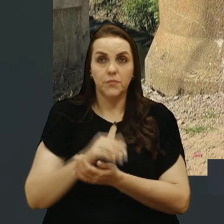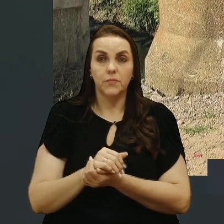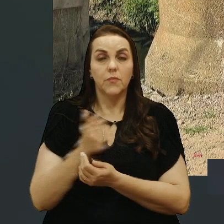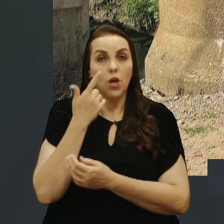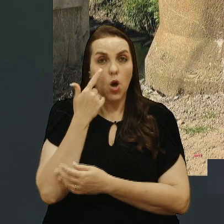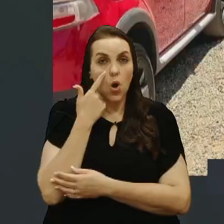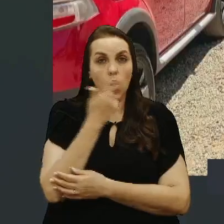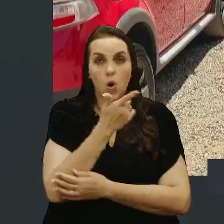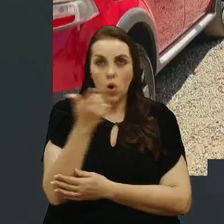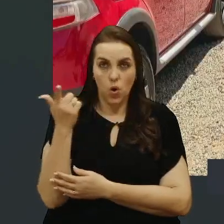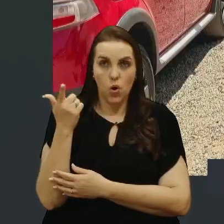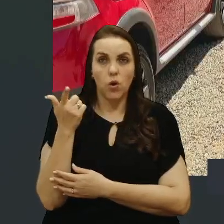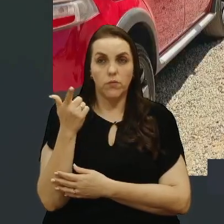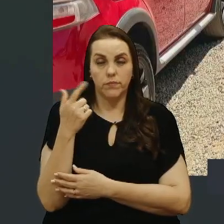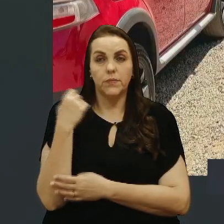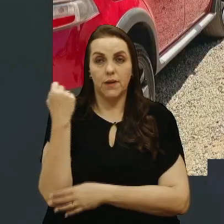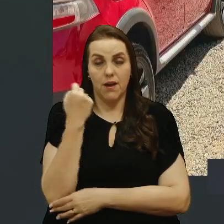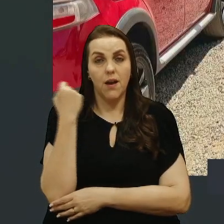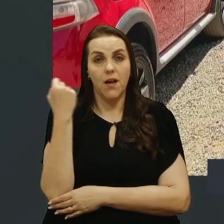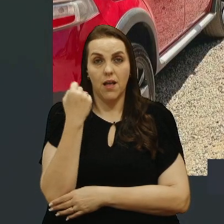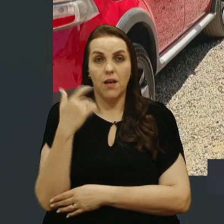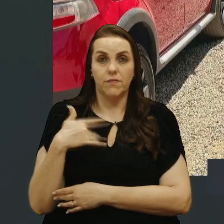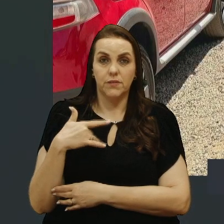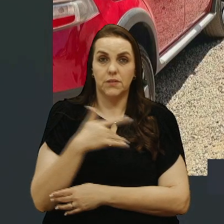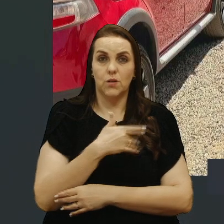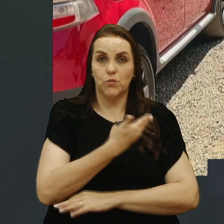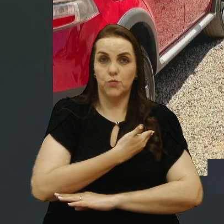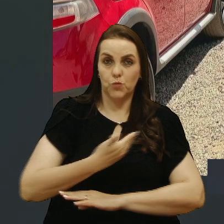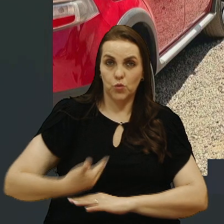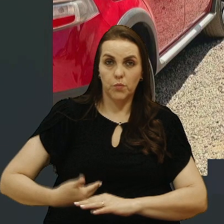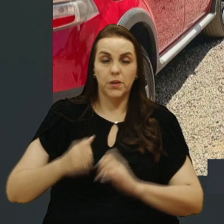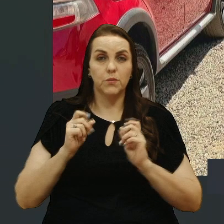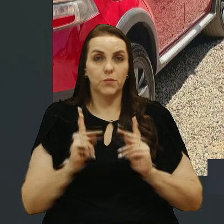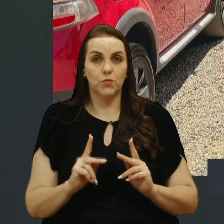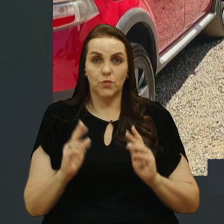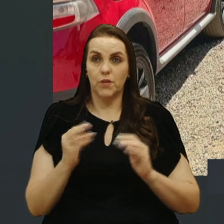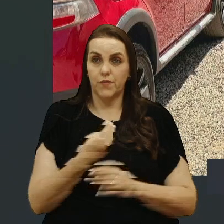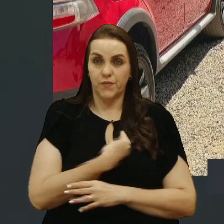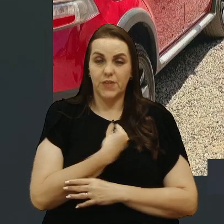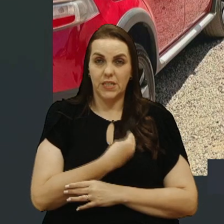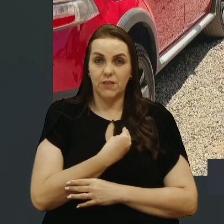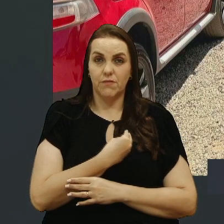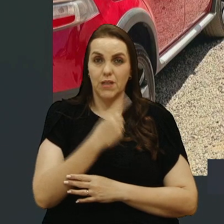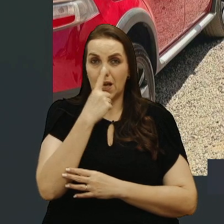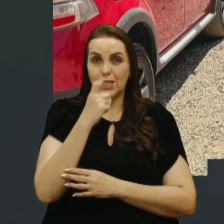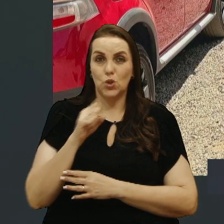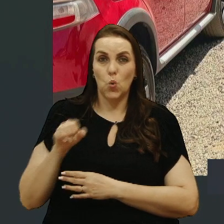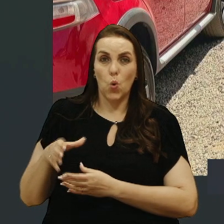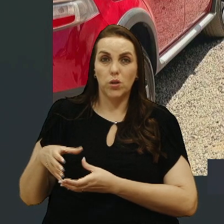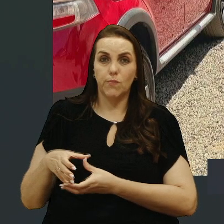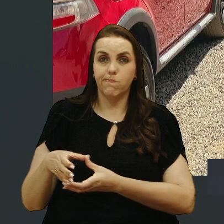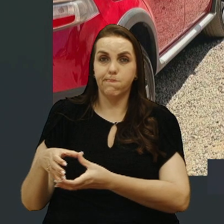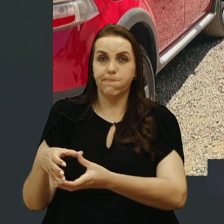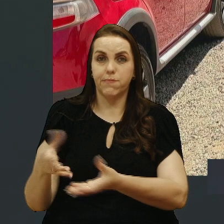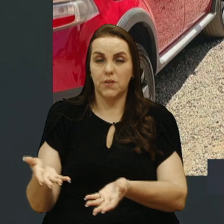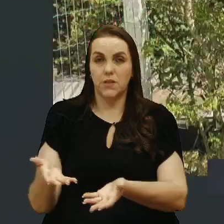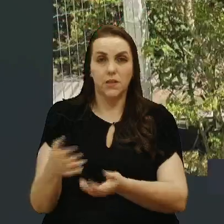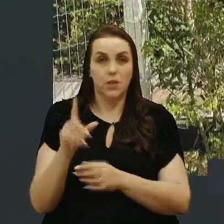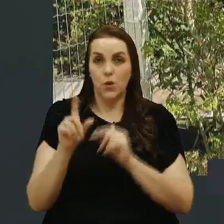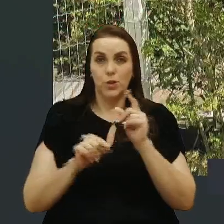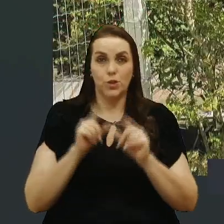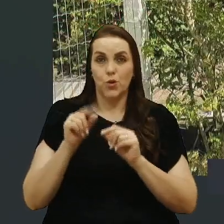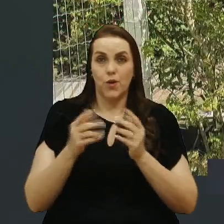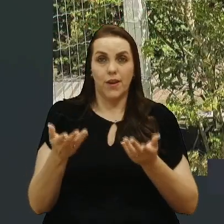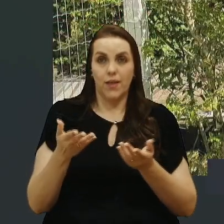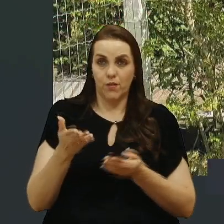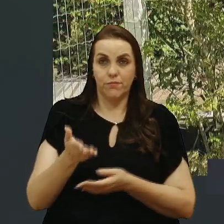essa situação, uma situação grave, uma situação de saúde pública ali, que as pessoas vivem no meio do esgoto. E elas não escolheram para estar ali, entendeu? As